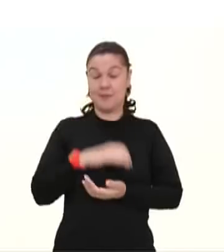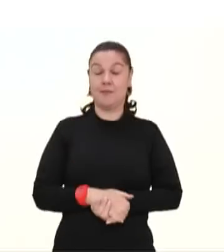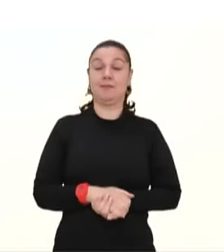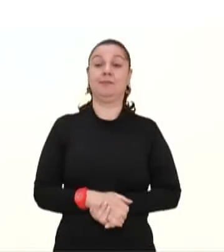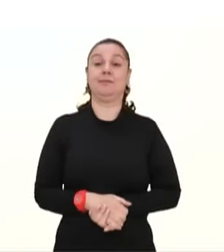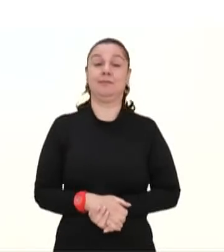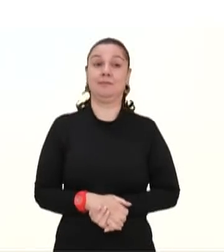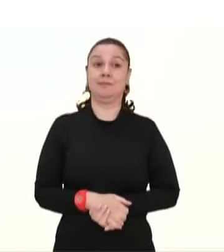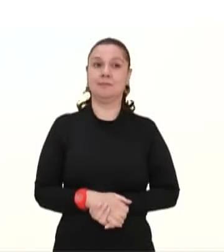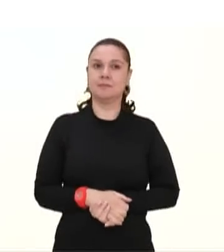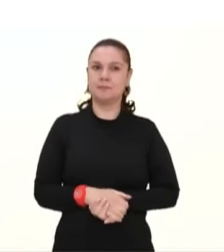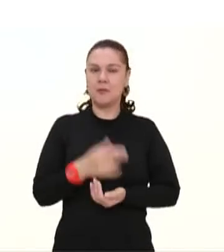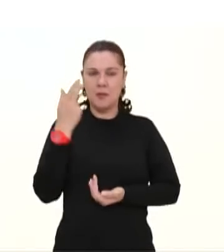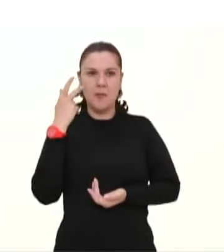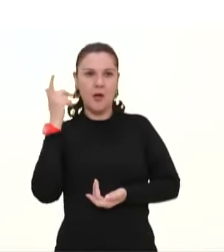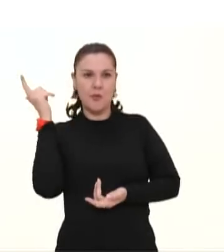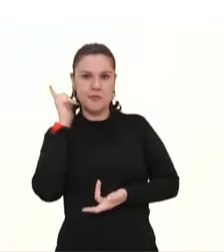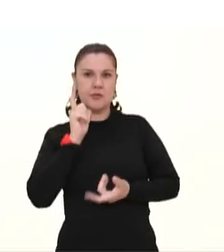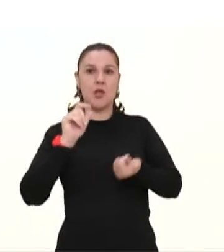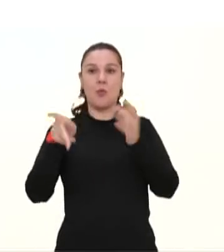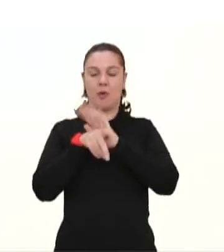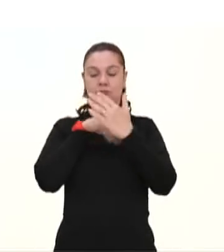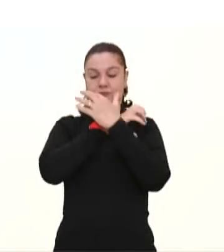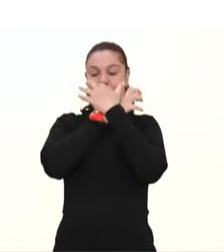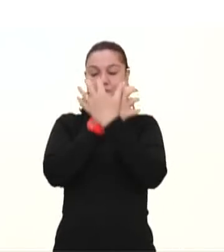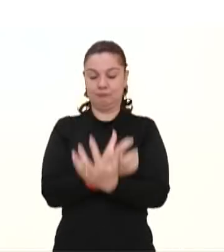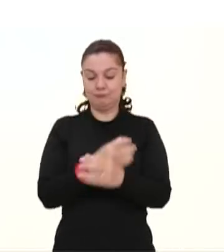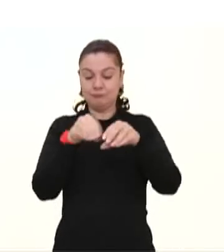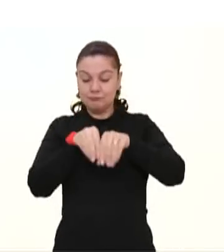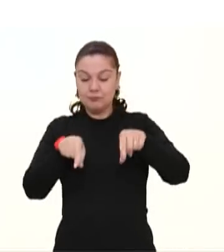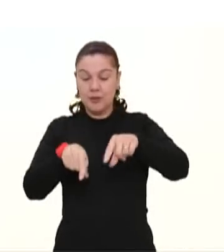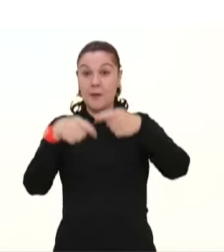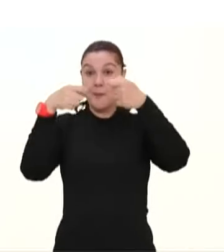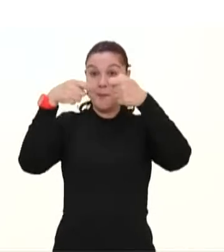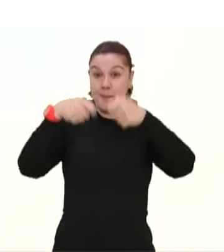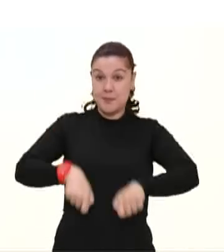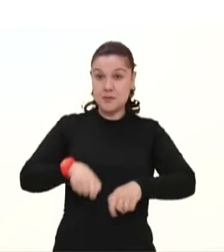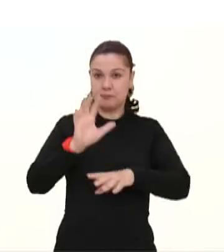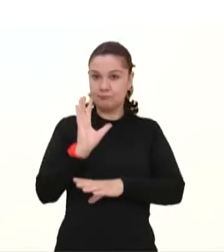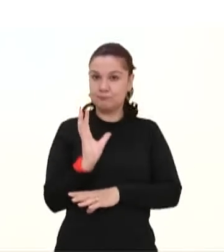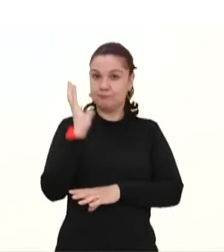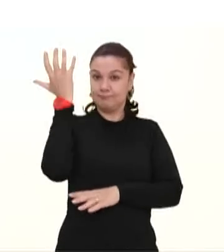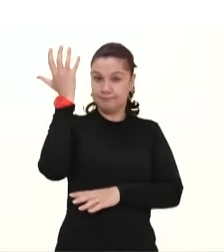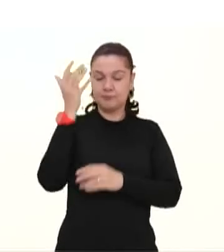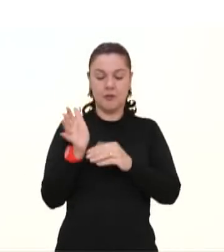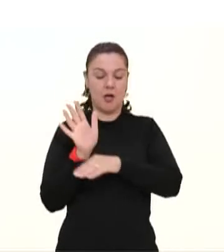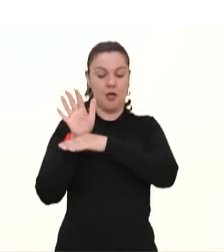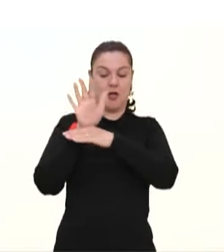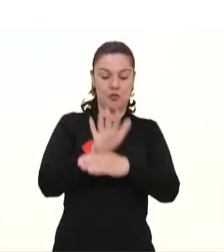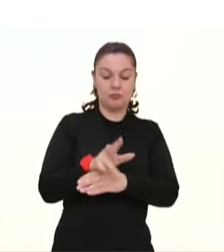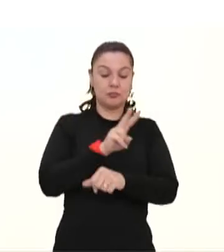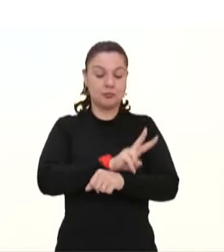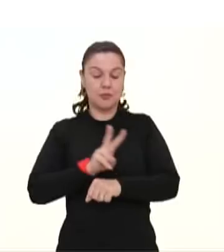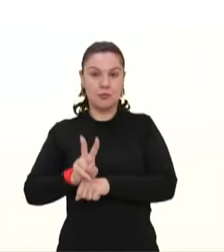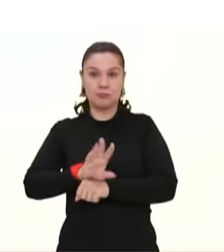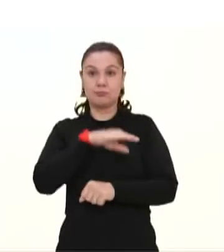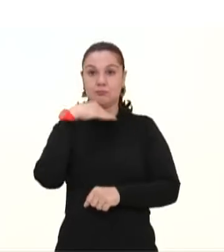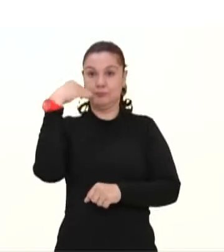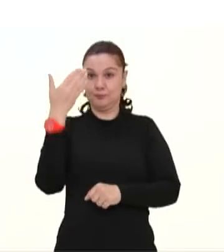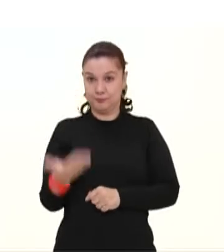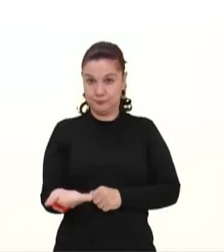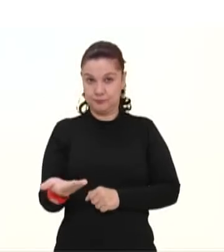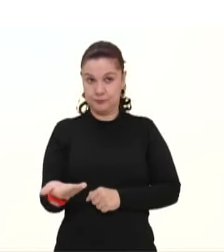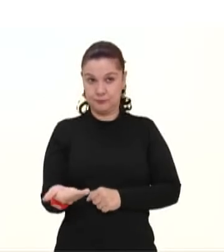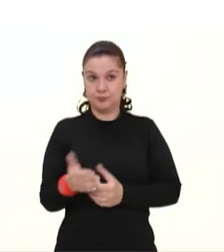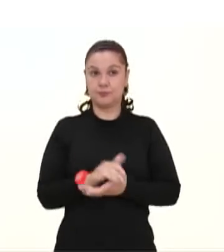seguinte: para que ocorra o processo de fossilização, são necessárias condições extremamente favoráveis à preservação do cadáver,